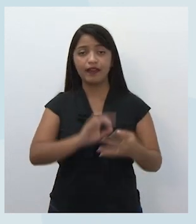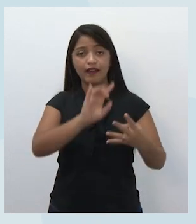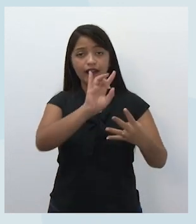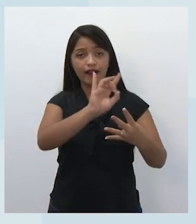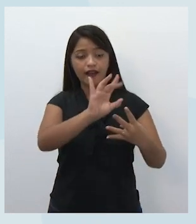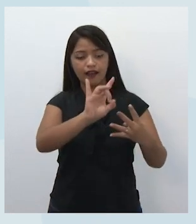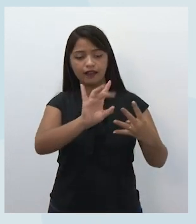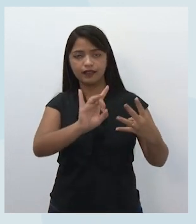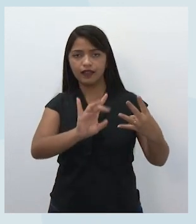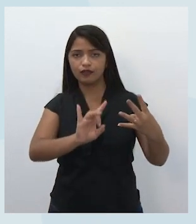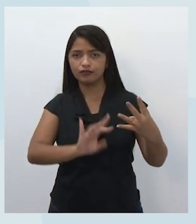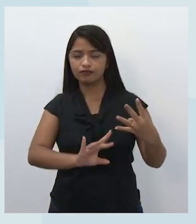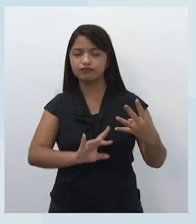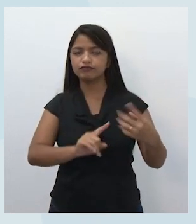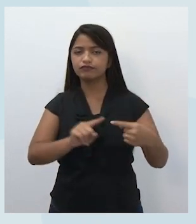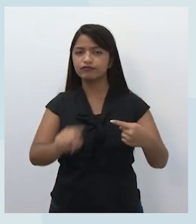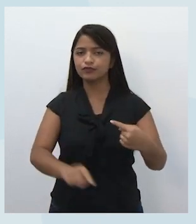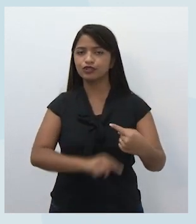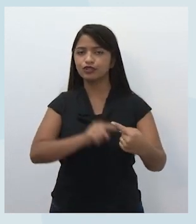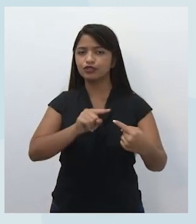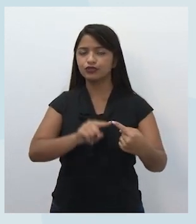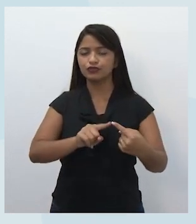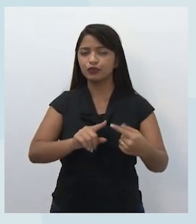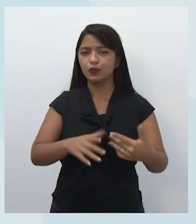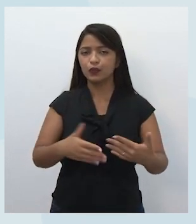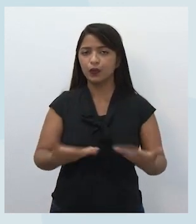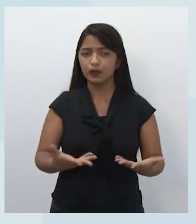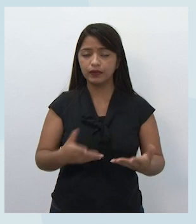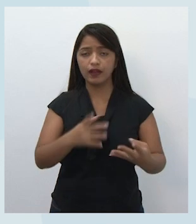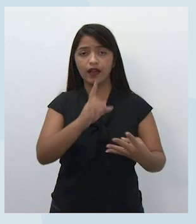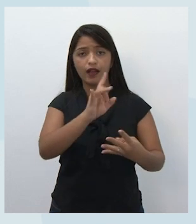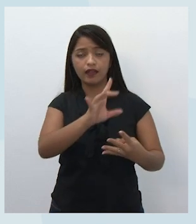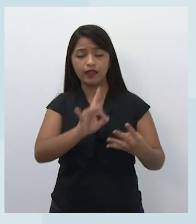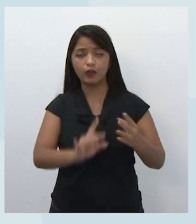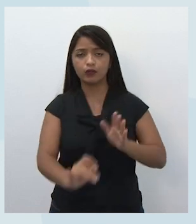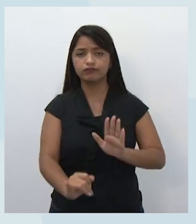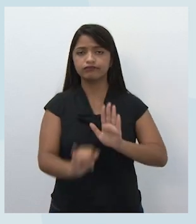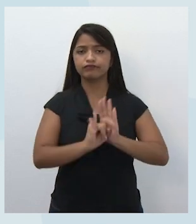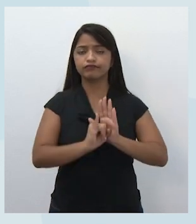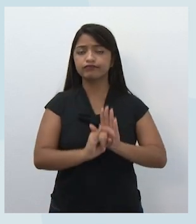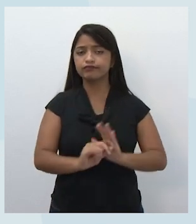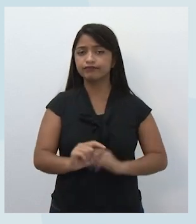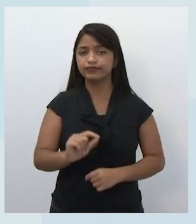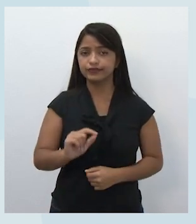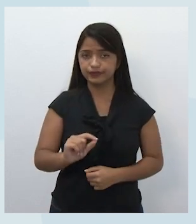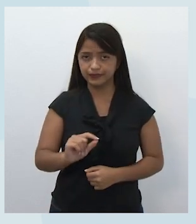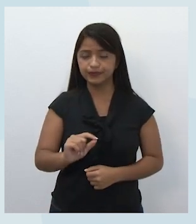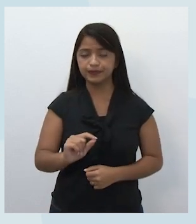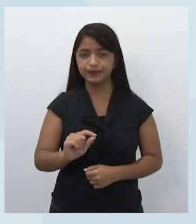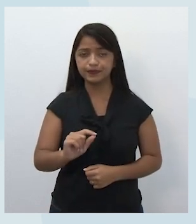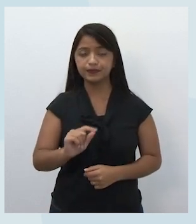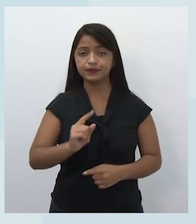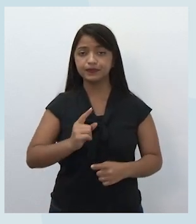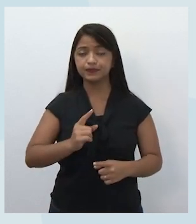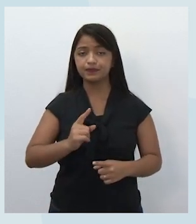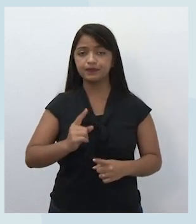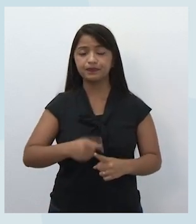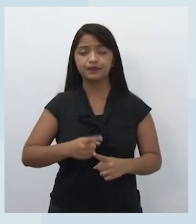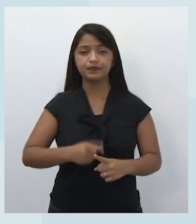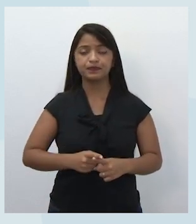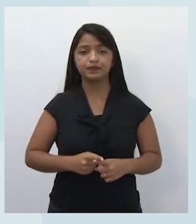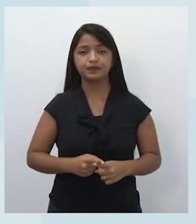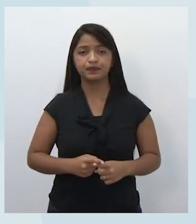desses componentes, qual é o objetivo, né? Qual é a identidade de cada um desses componentes, porque embora nós vamos